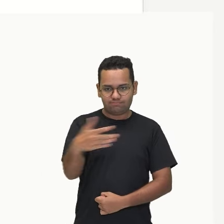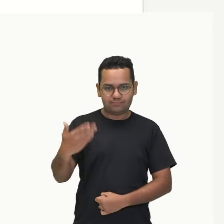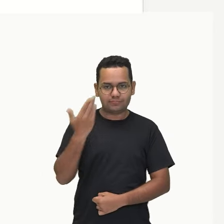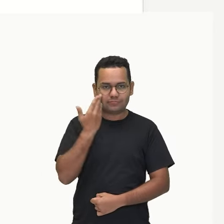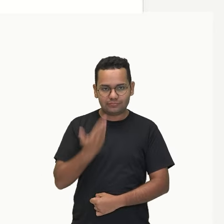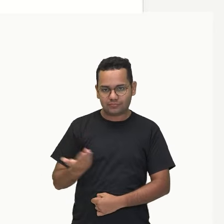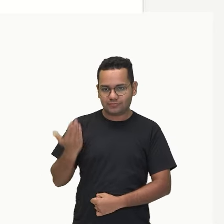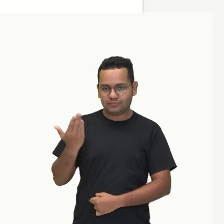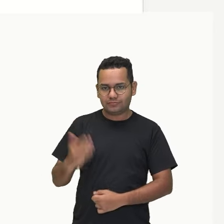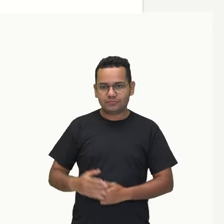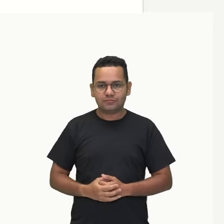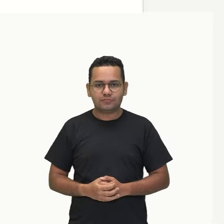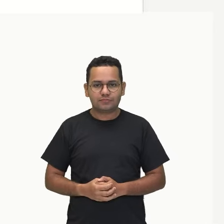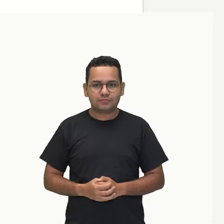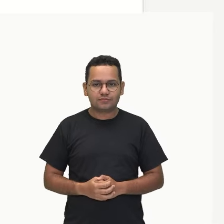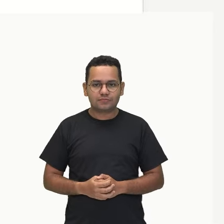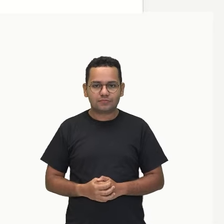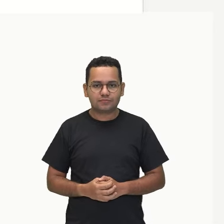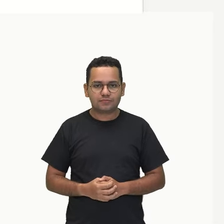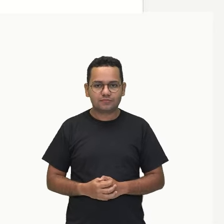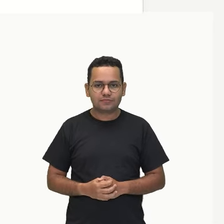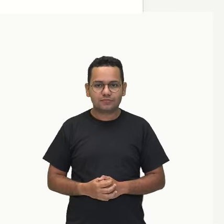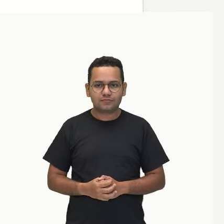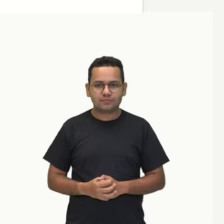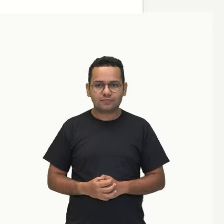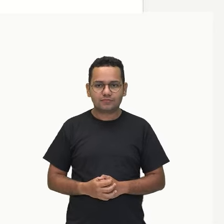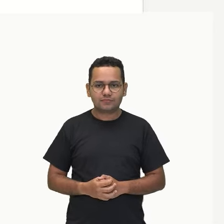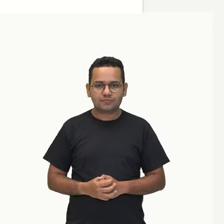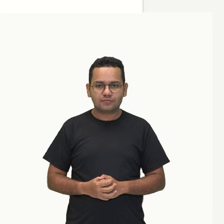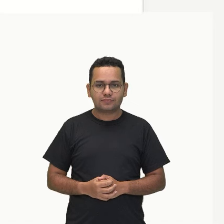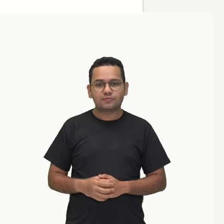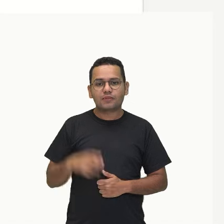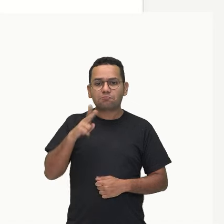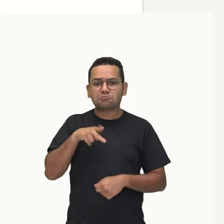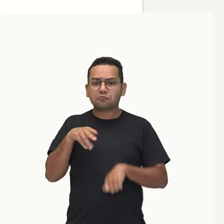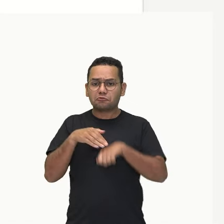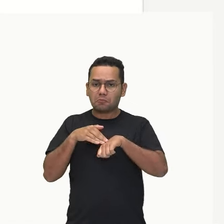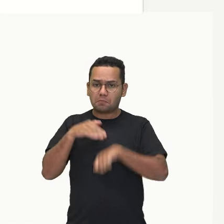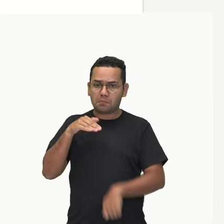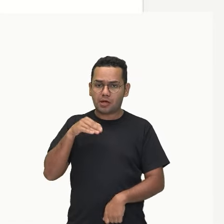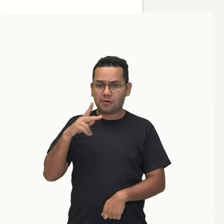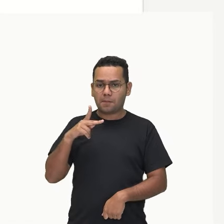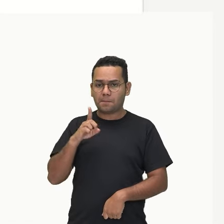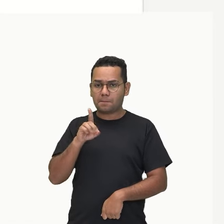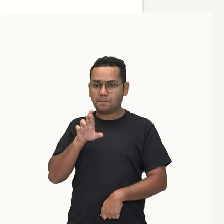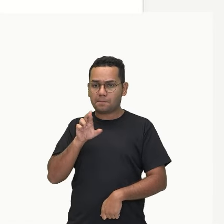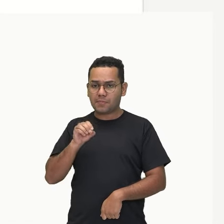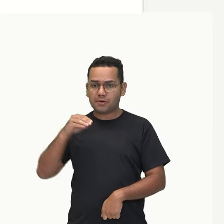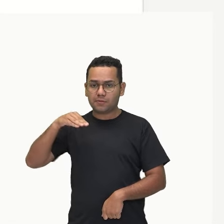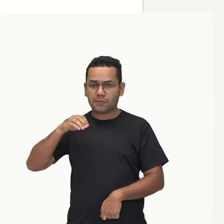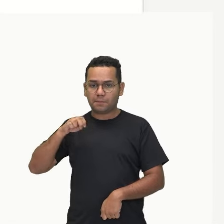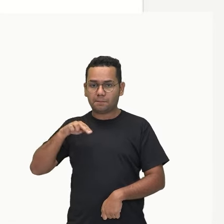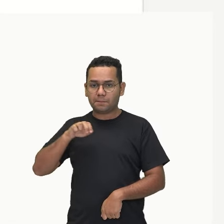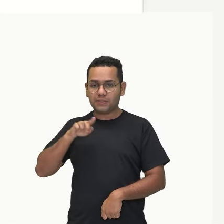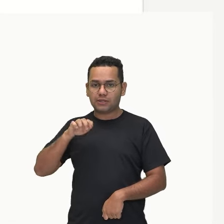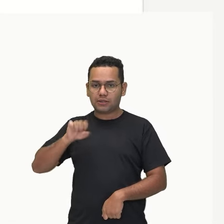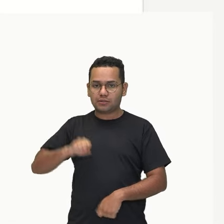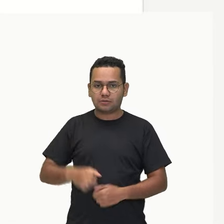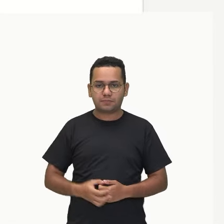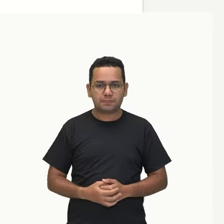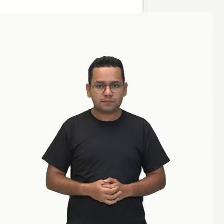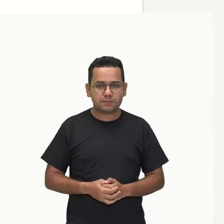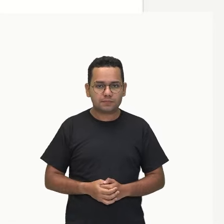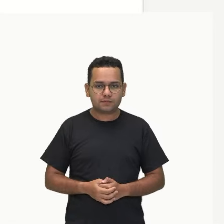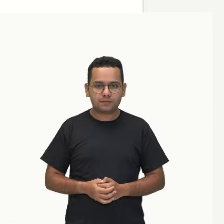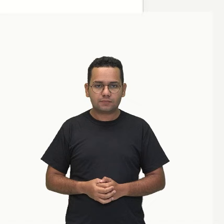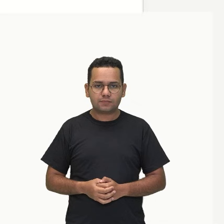Do professor mestre em ciência de educação lá, o professor Pedro Menezes, ele apresentou para nós esse quadro da seguinte maneira, olha só.